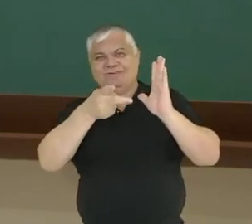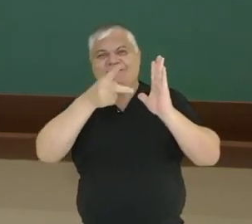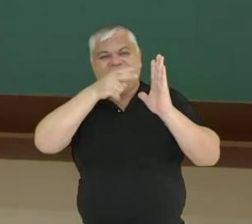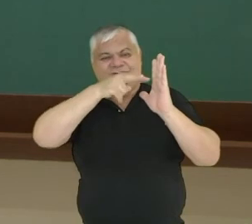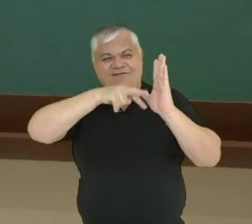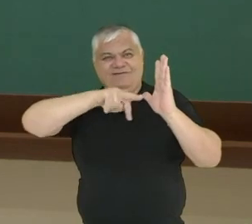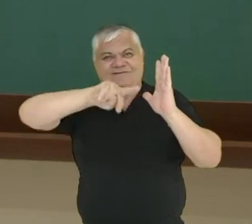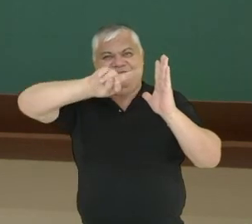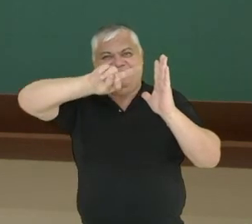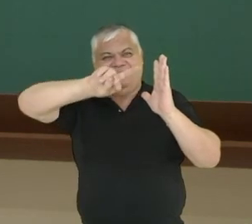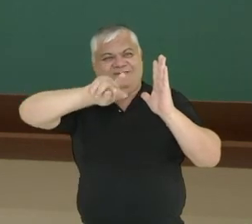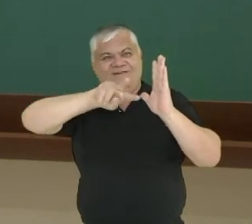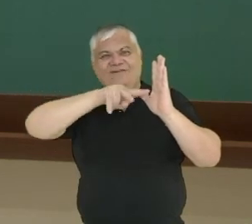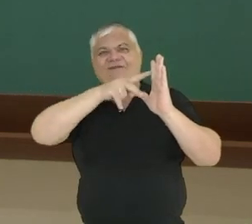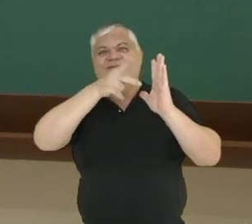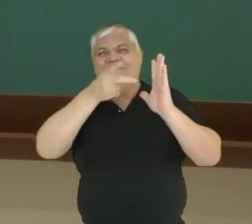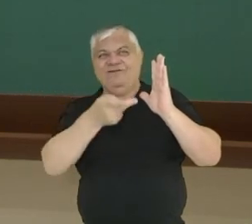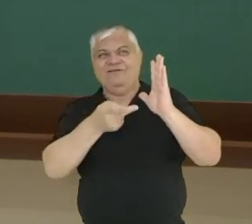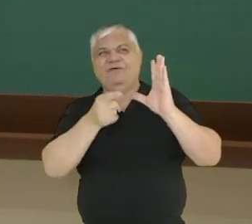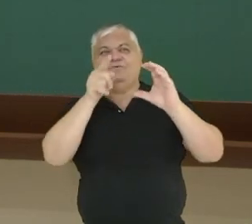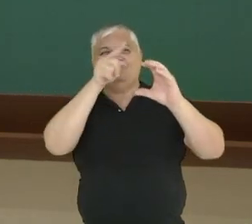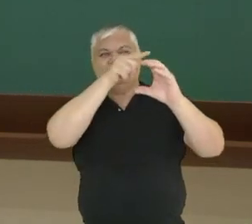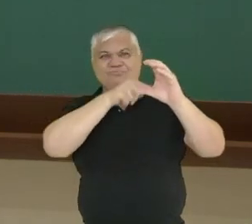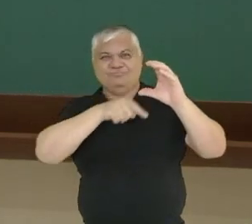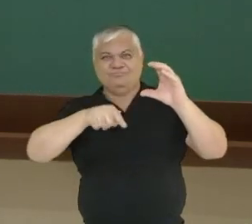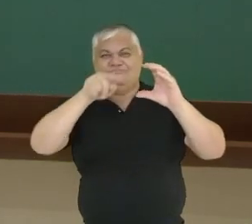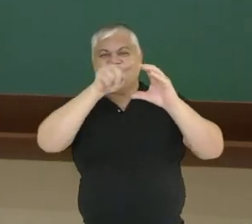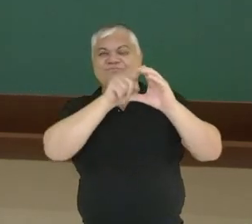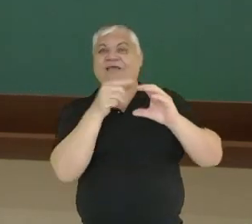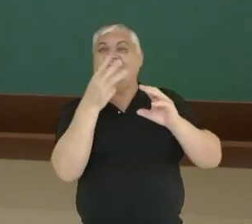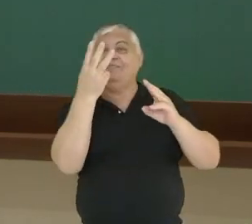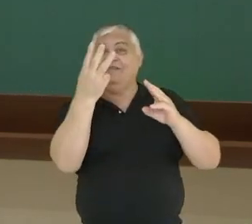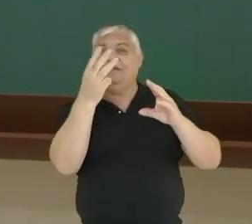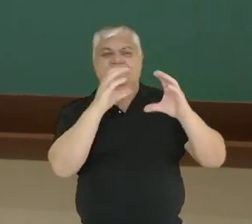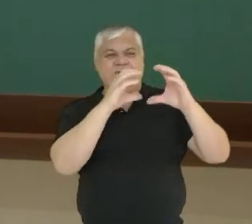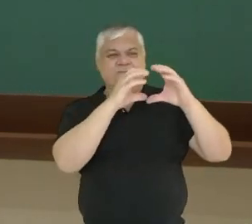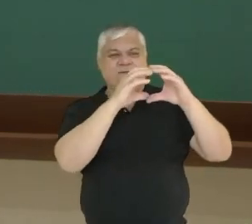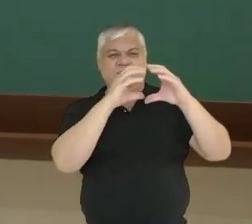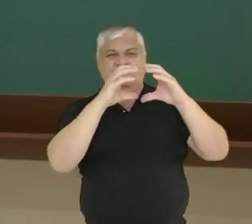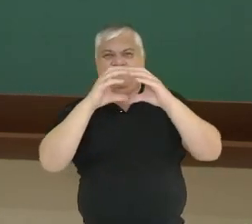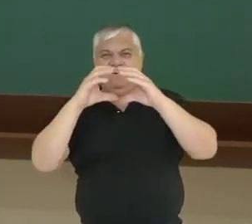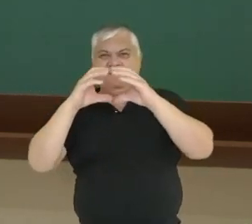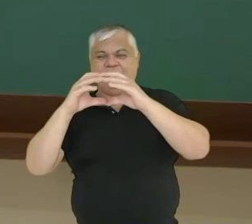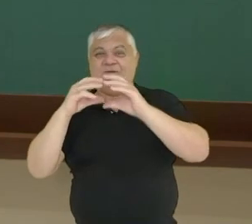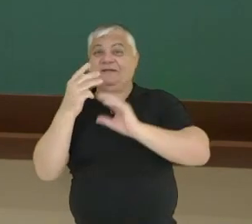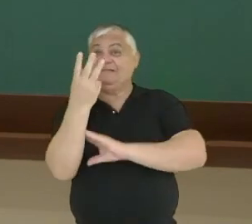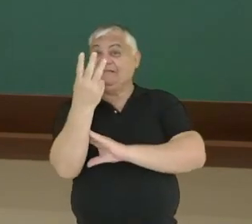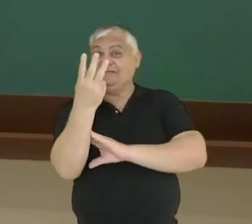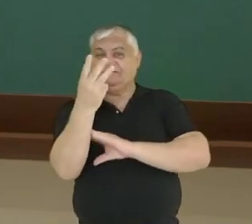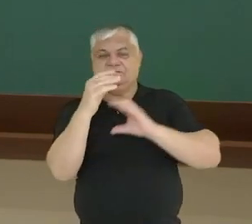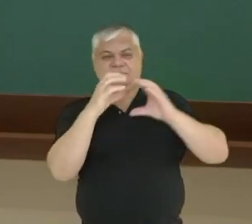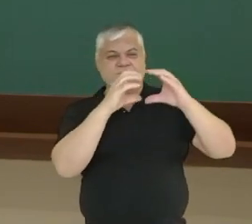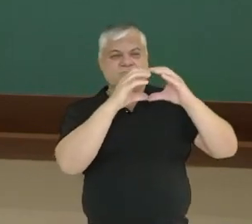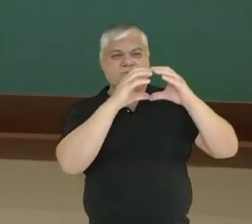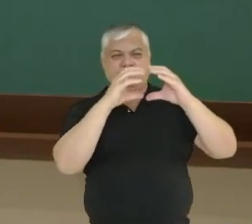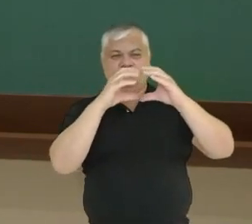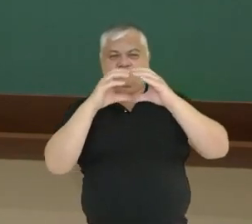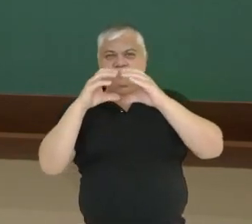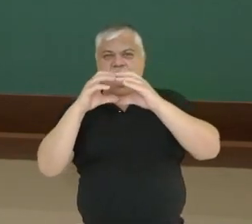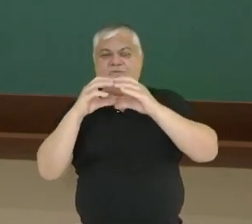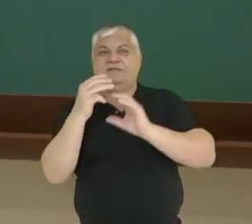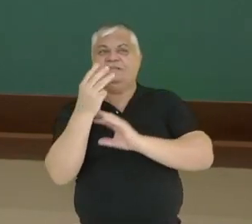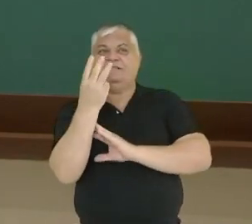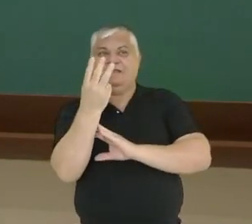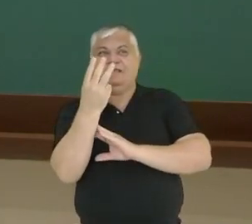vai traçar aqui então uma nova circunferência. Então veja que